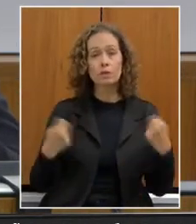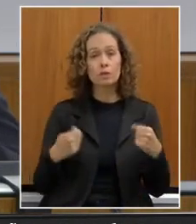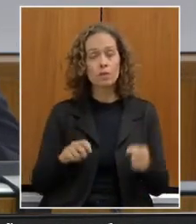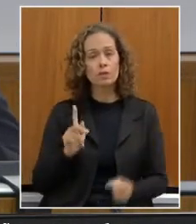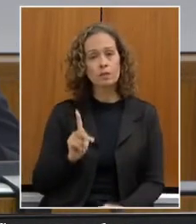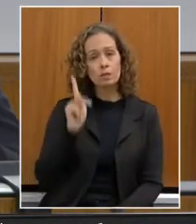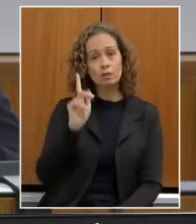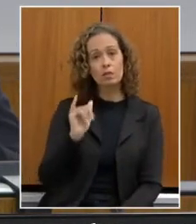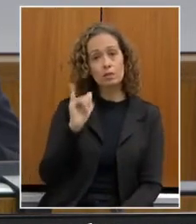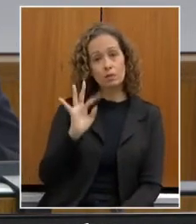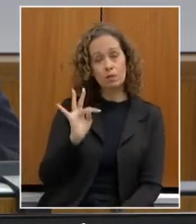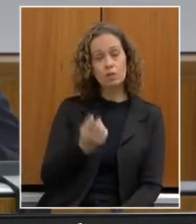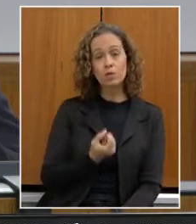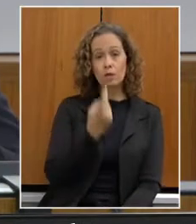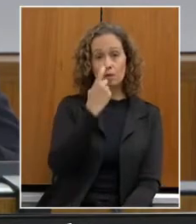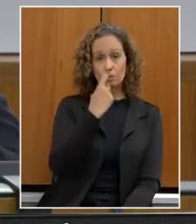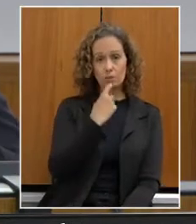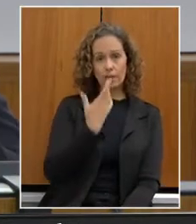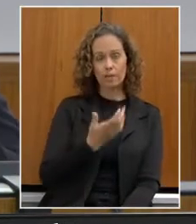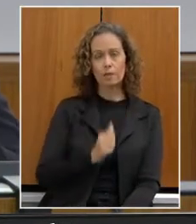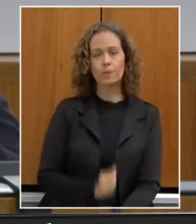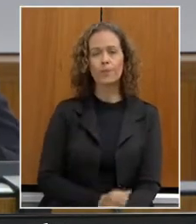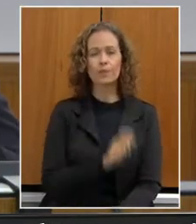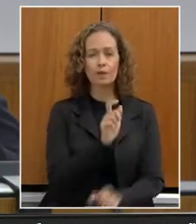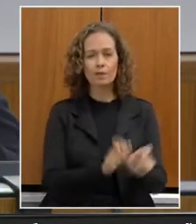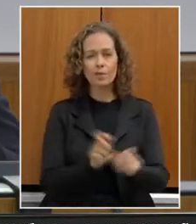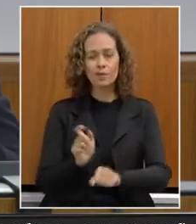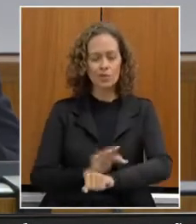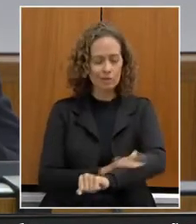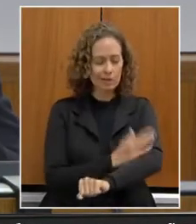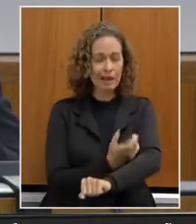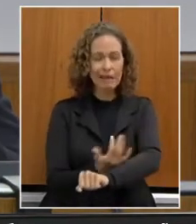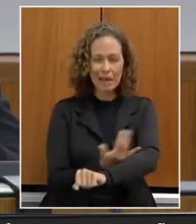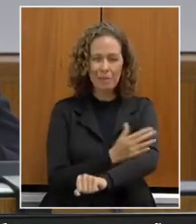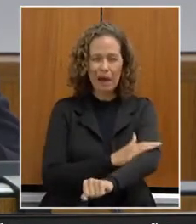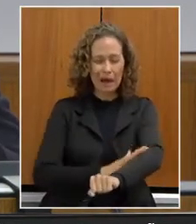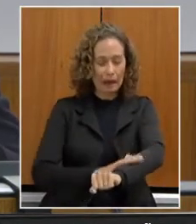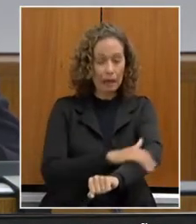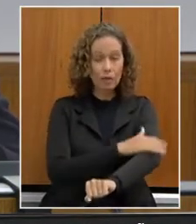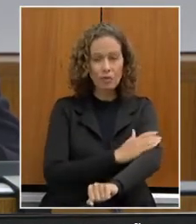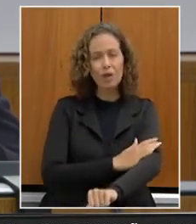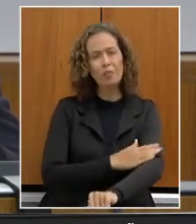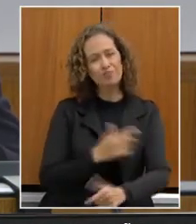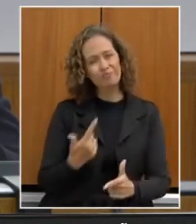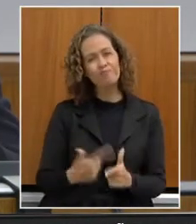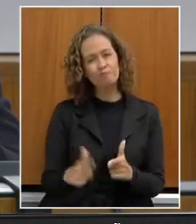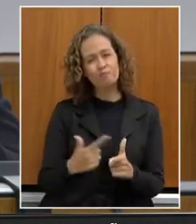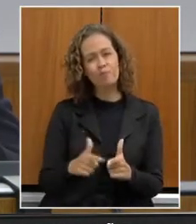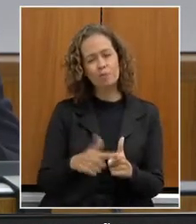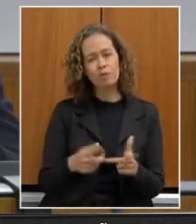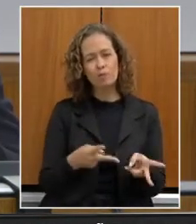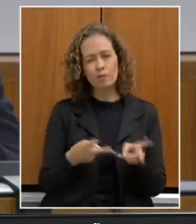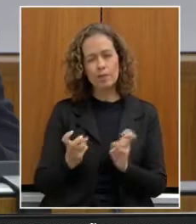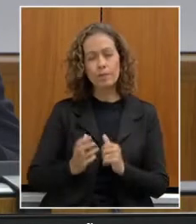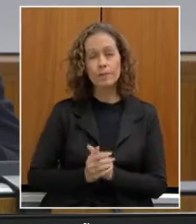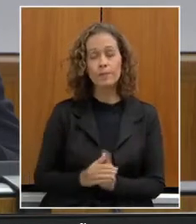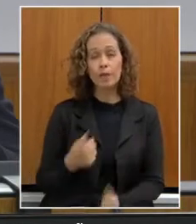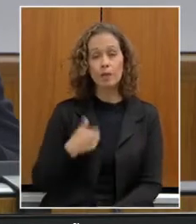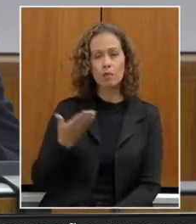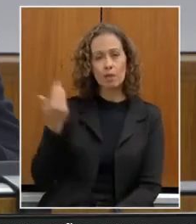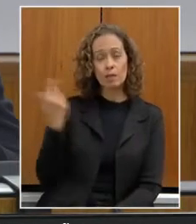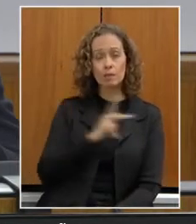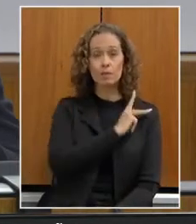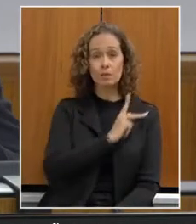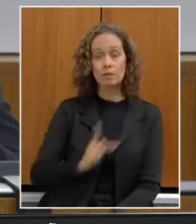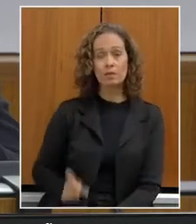intubação os queimados eu vejo isso como um grande problema eu era presidente da FEMIG já havia